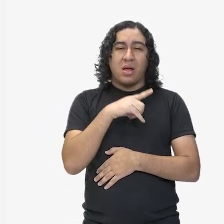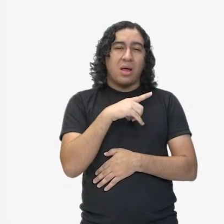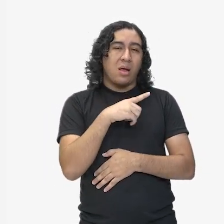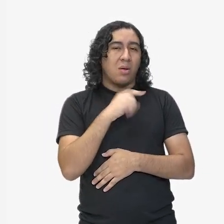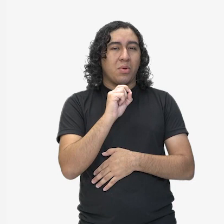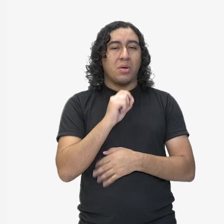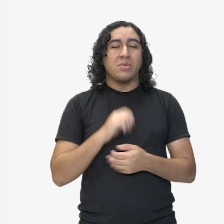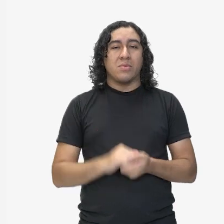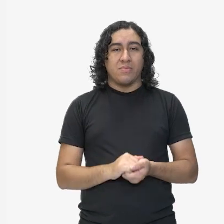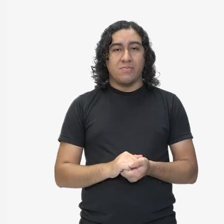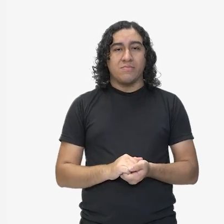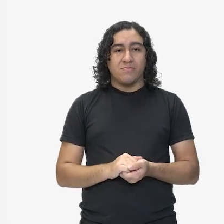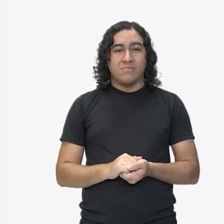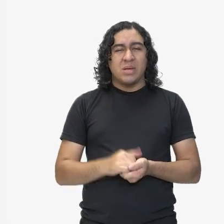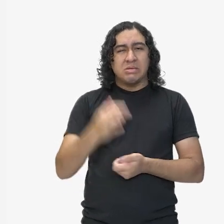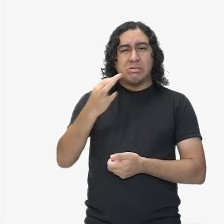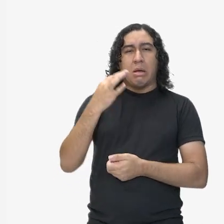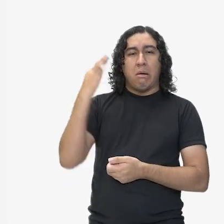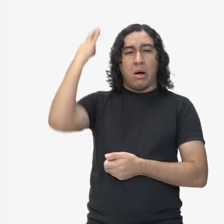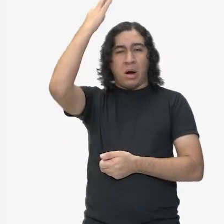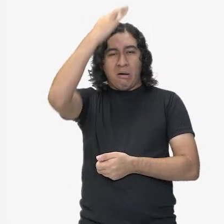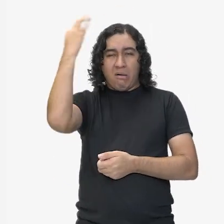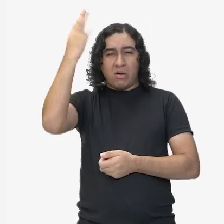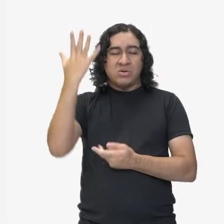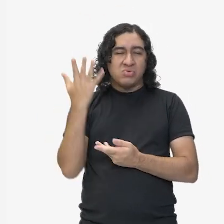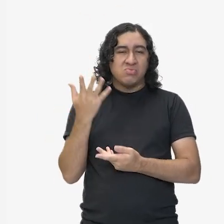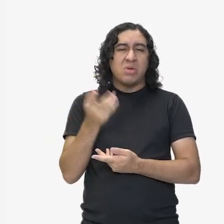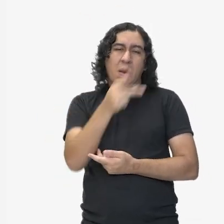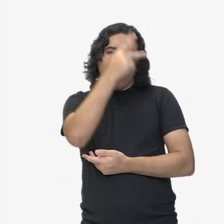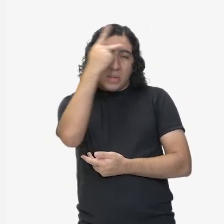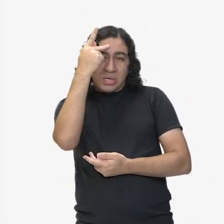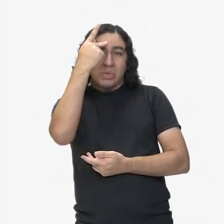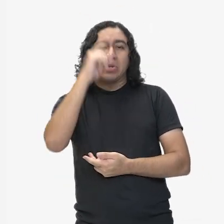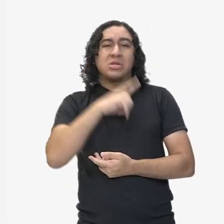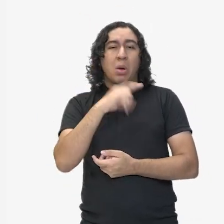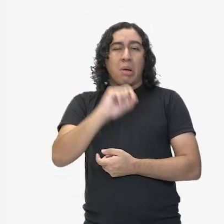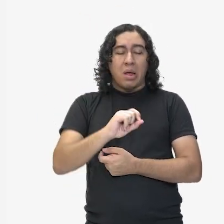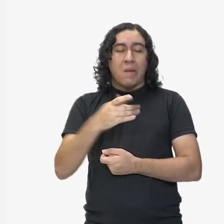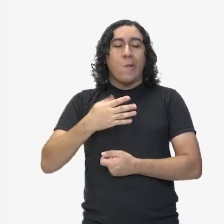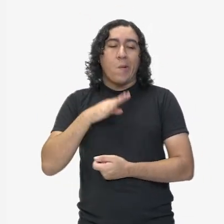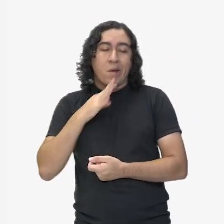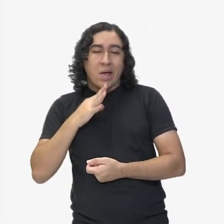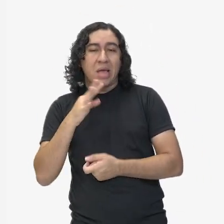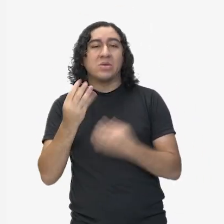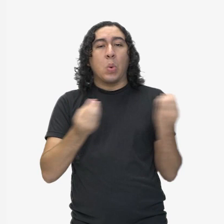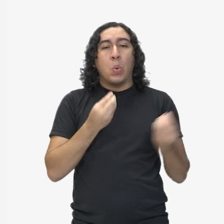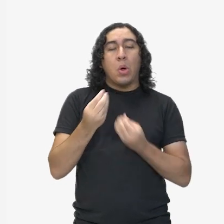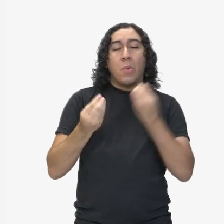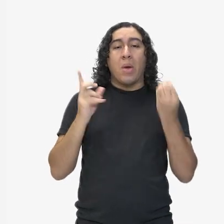mensageiro, né, de santo, de milagreiro, né, um cara que entendia ali das ervas,